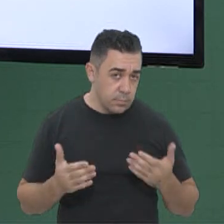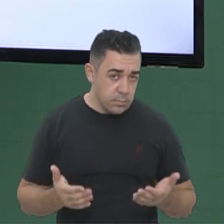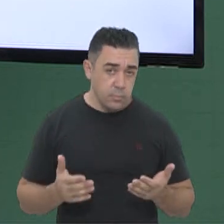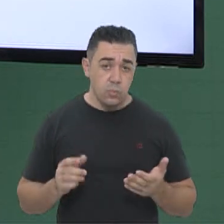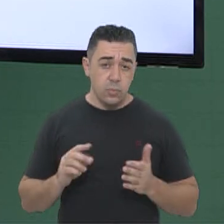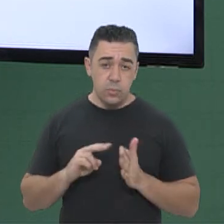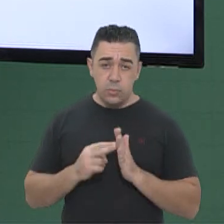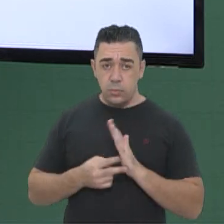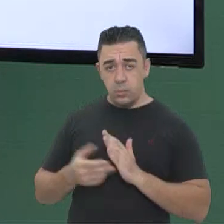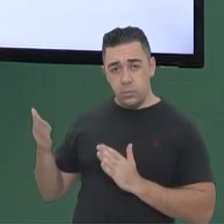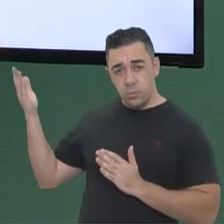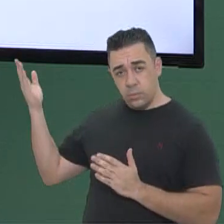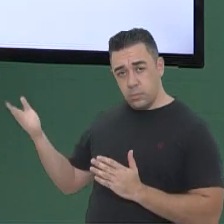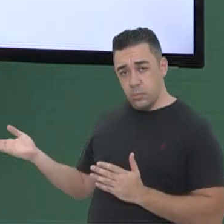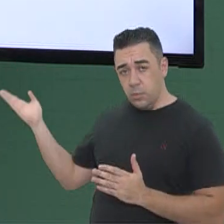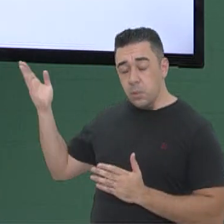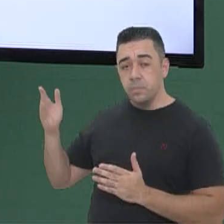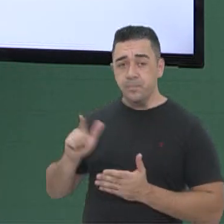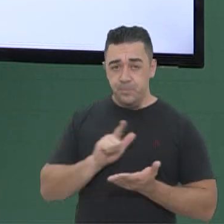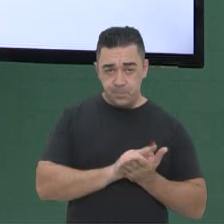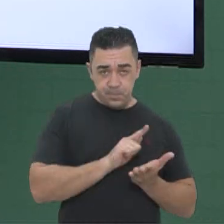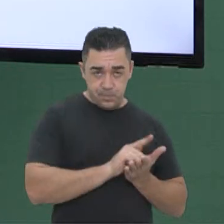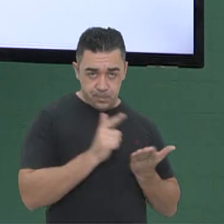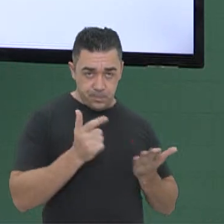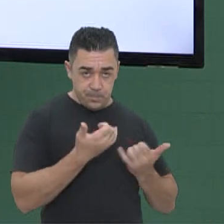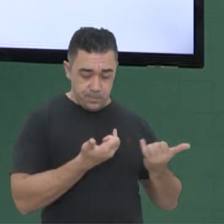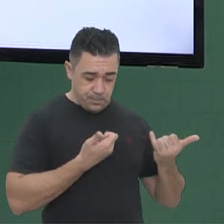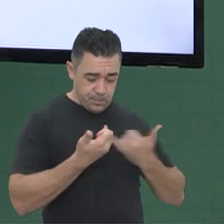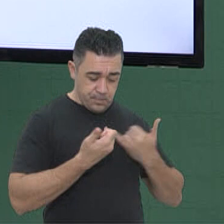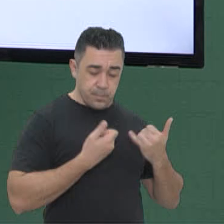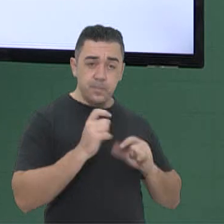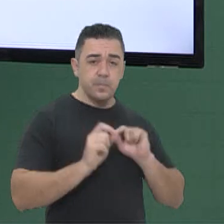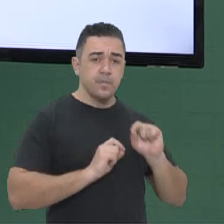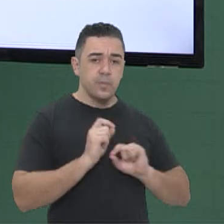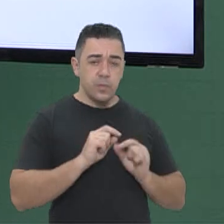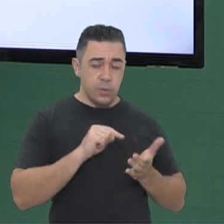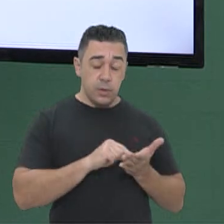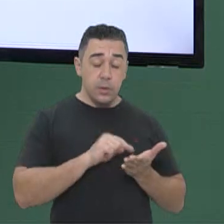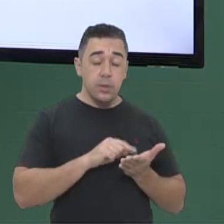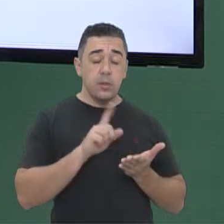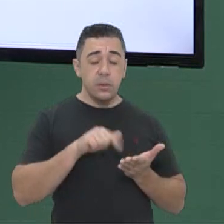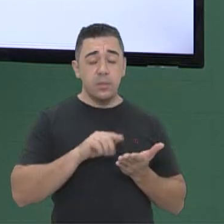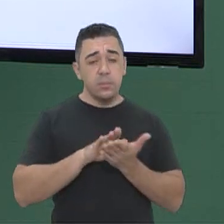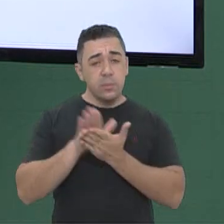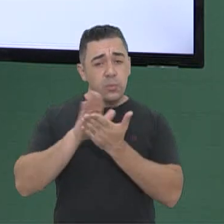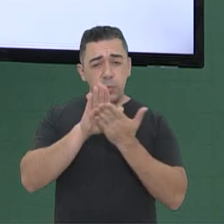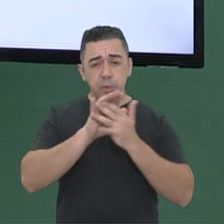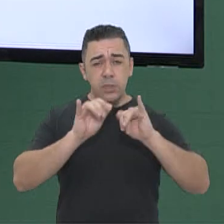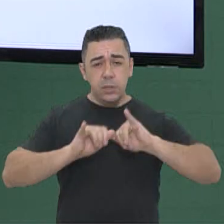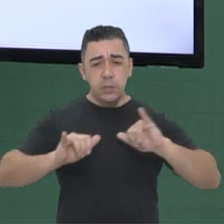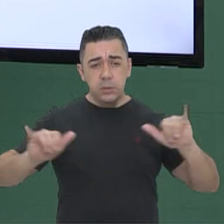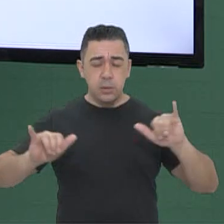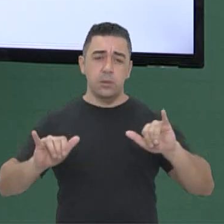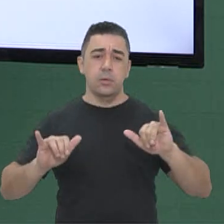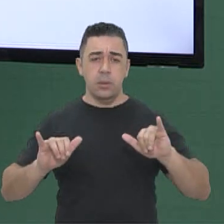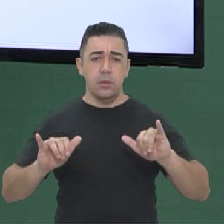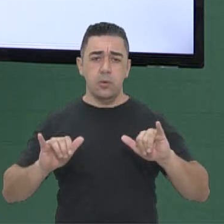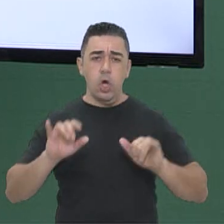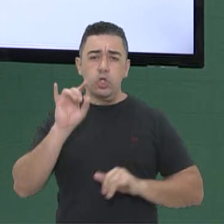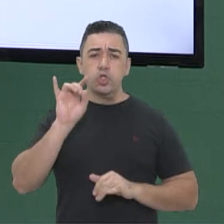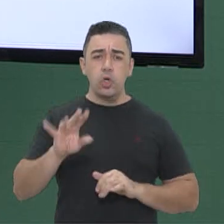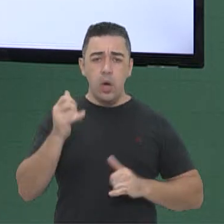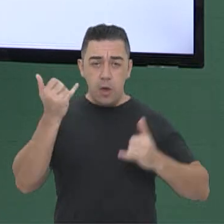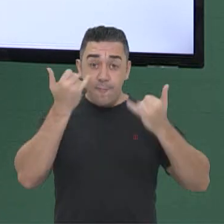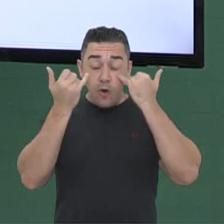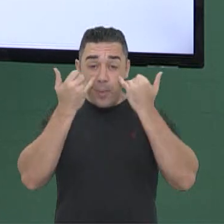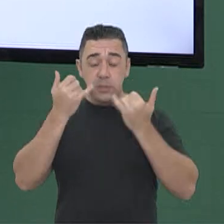seja, falando de um folheto, o folheto ele tem mais caráter publicitário do que a informação propriamente